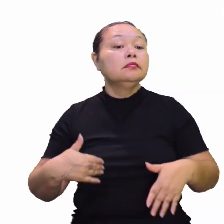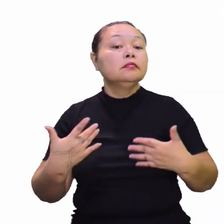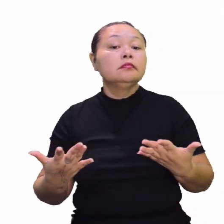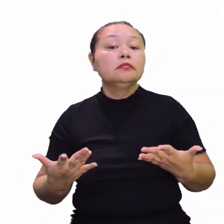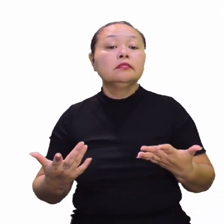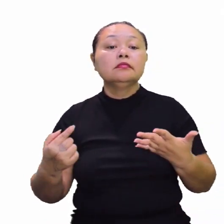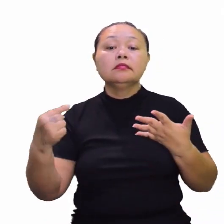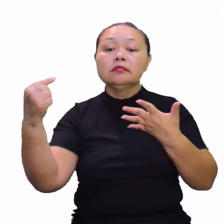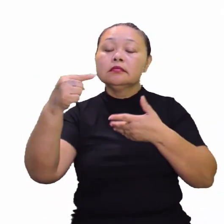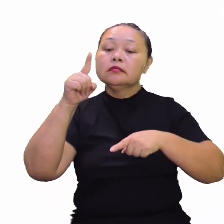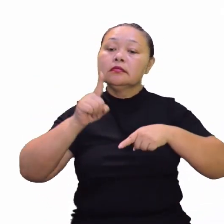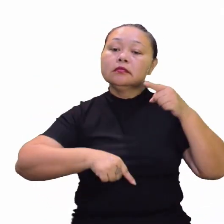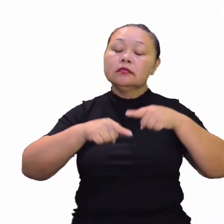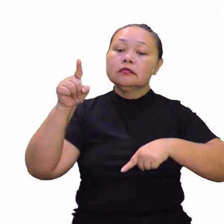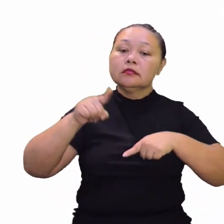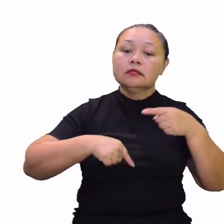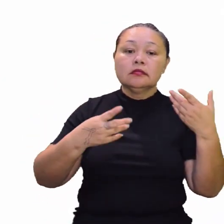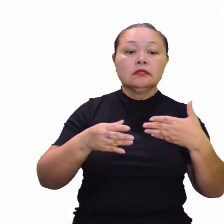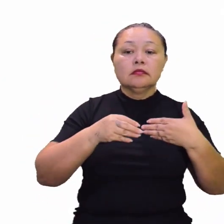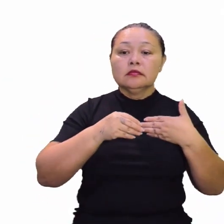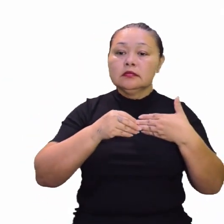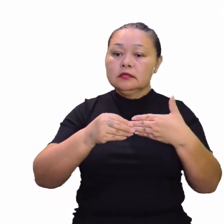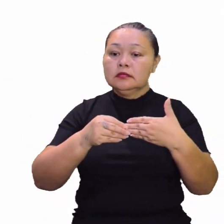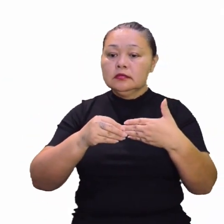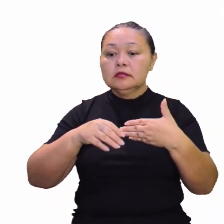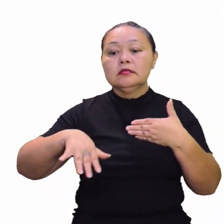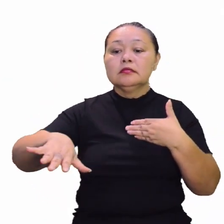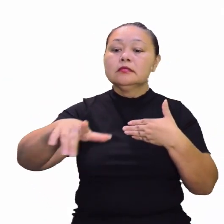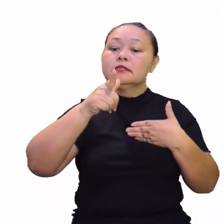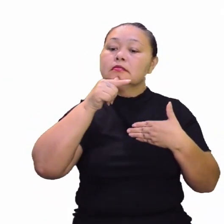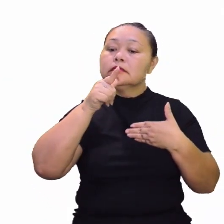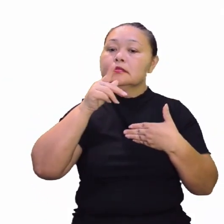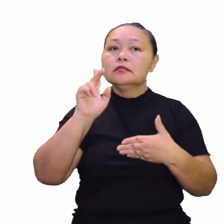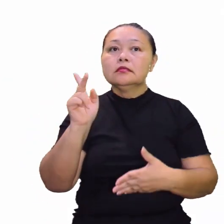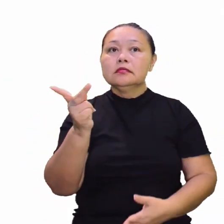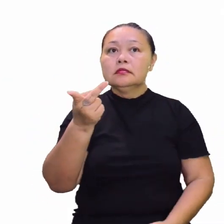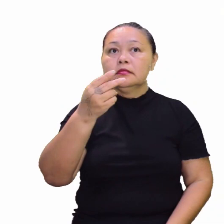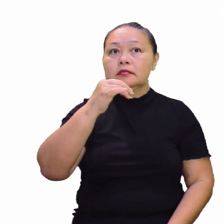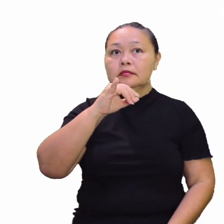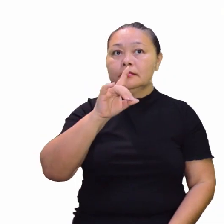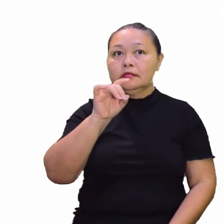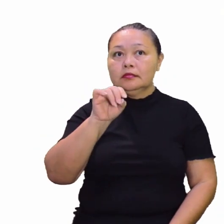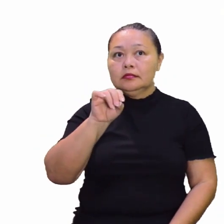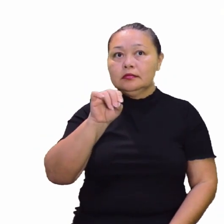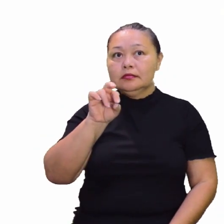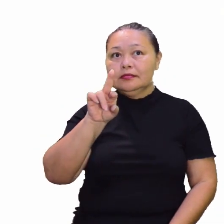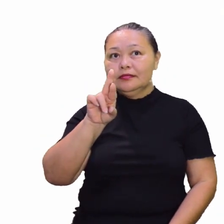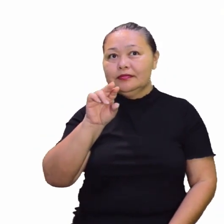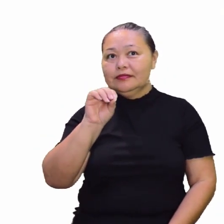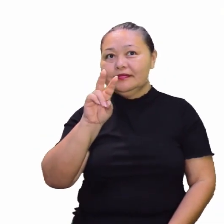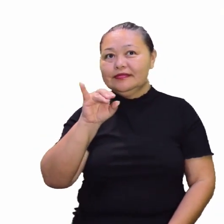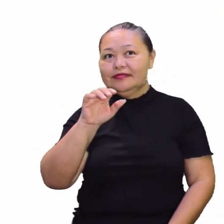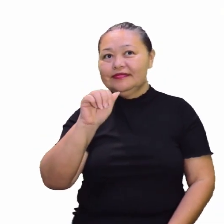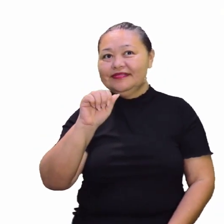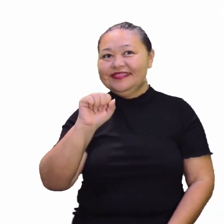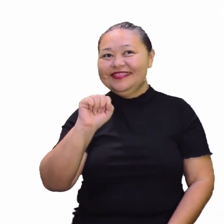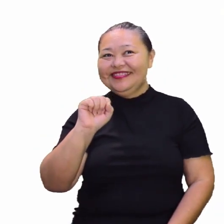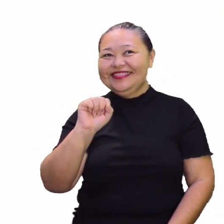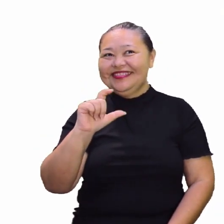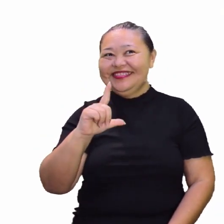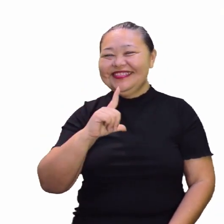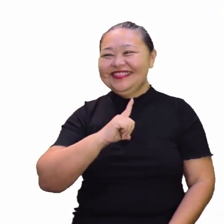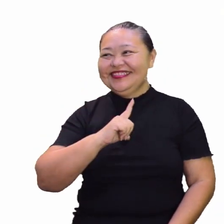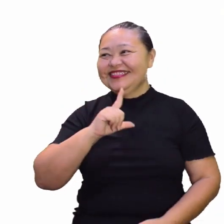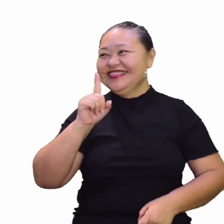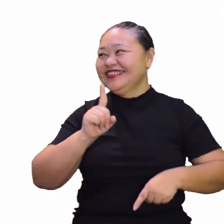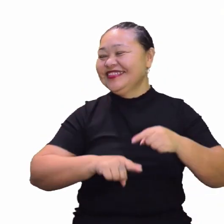Beleza, e quais são os principais produtos transportados pelas hidrovias? Mercadorias que costumam